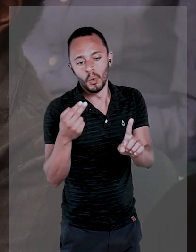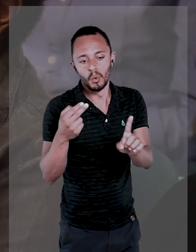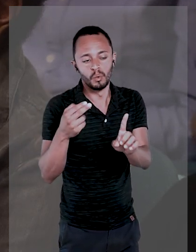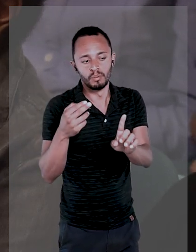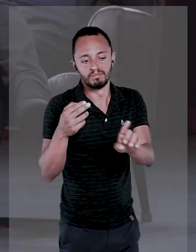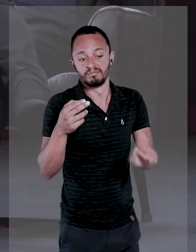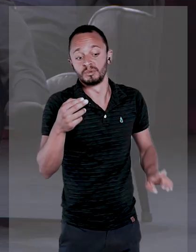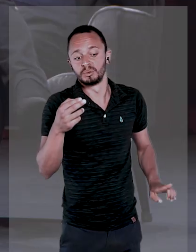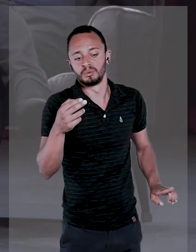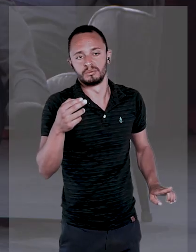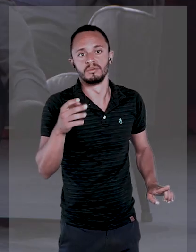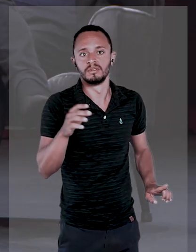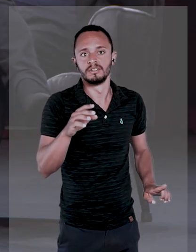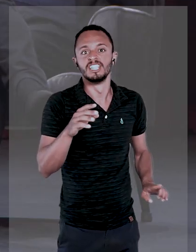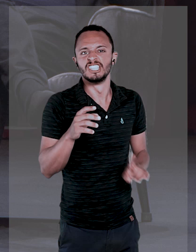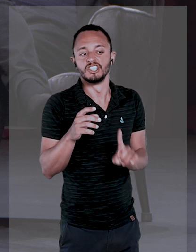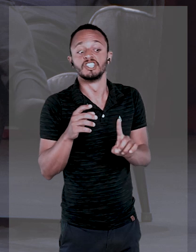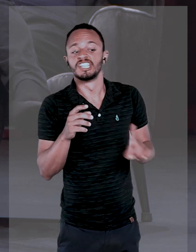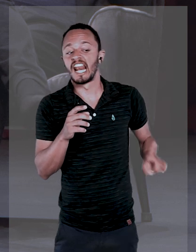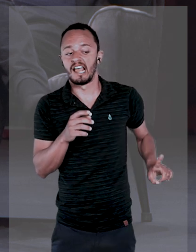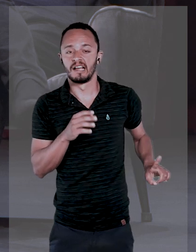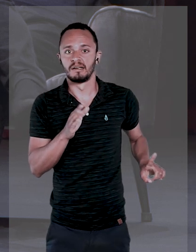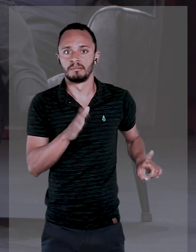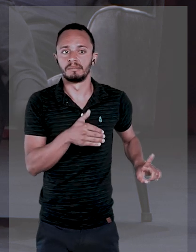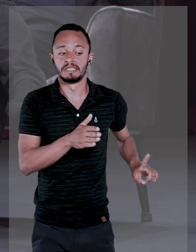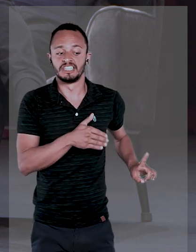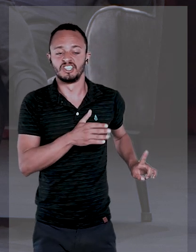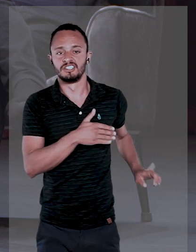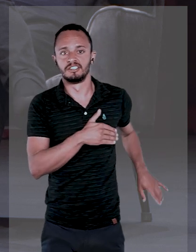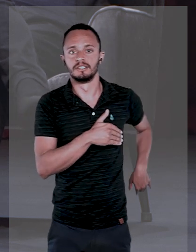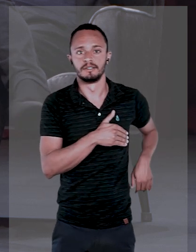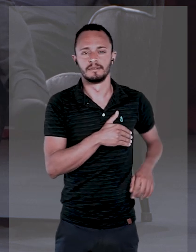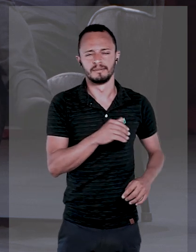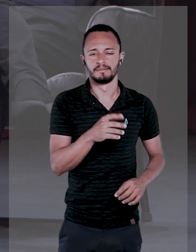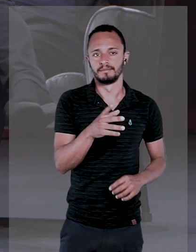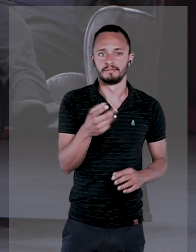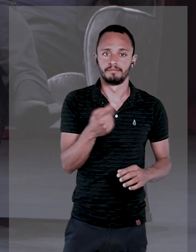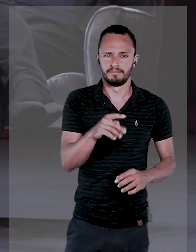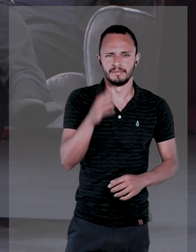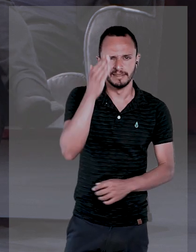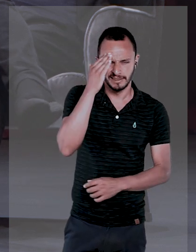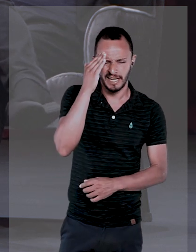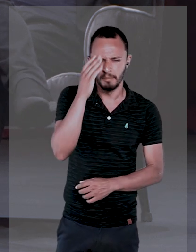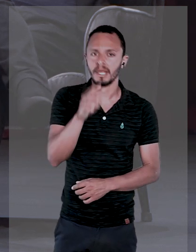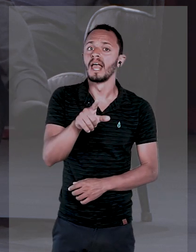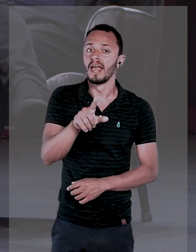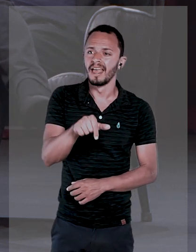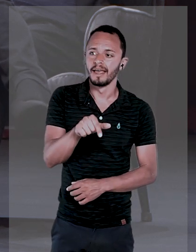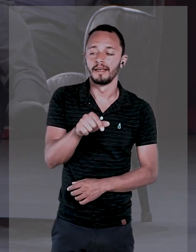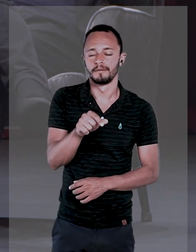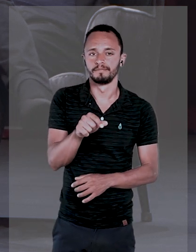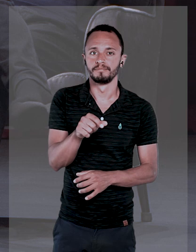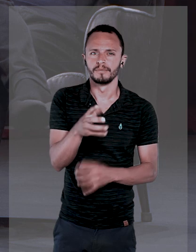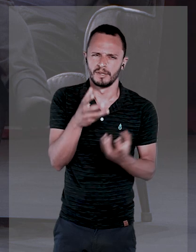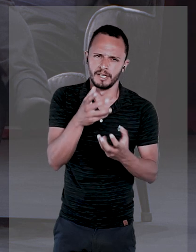Eu não consigo falar do livro sem fazer spoilers, porque senão não faz muito